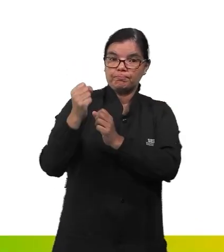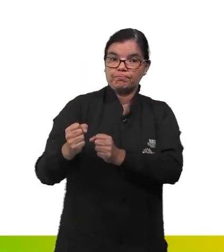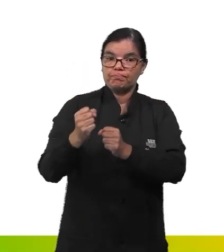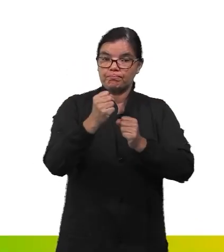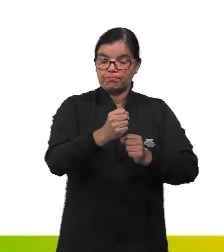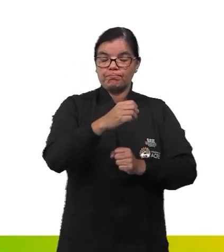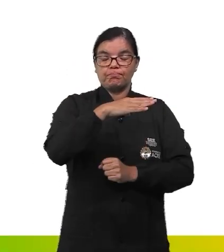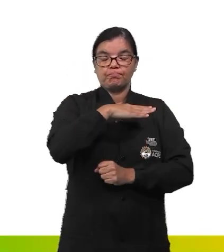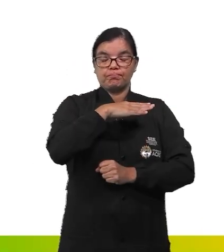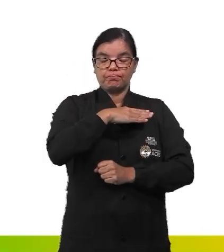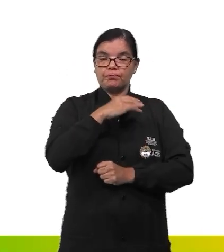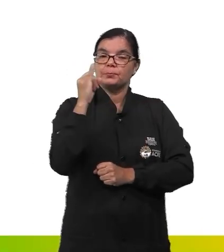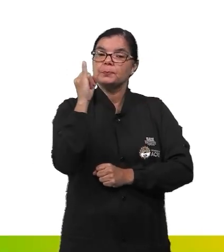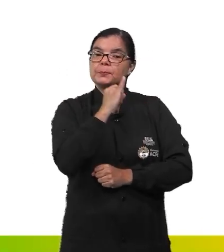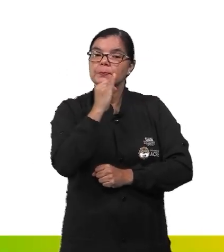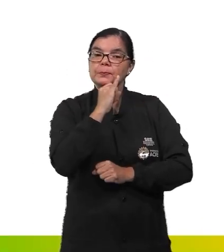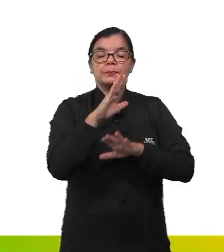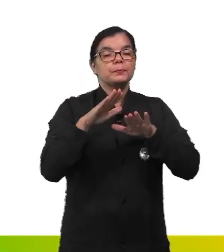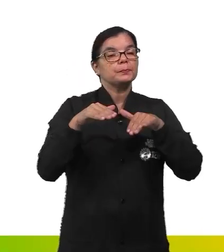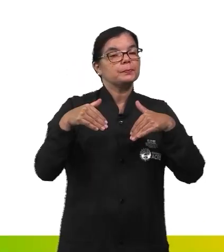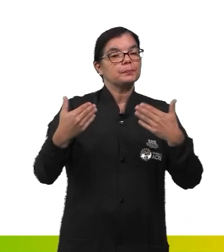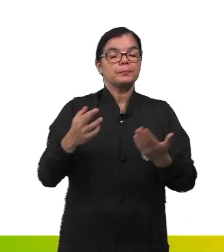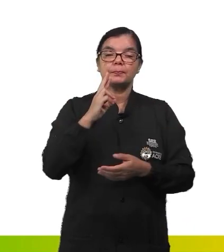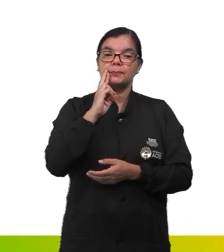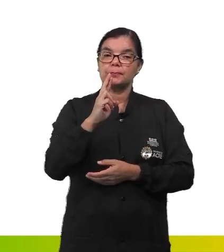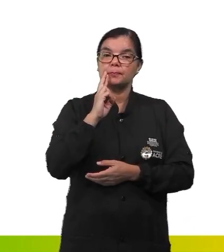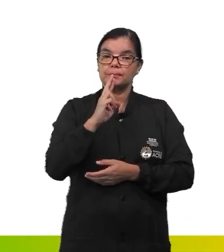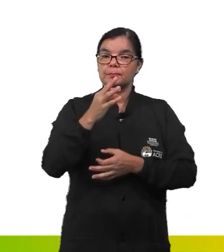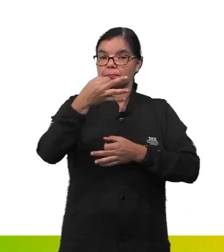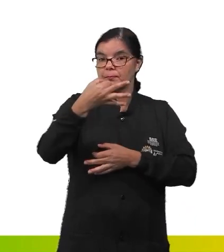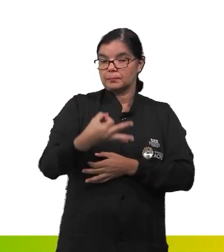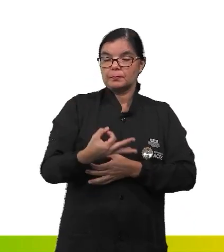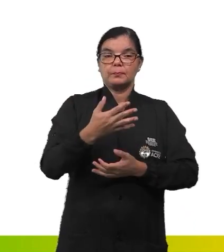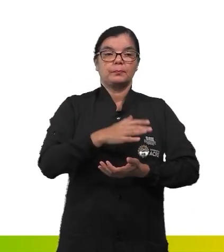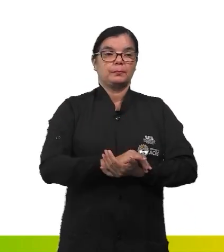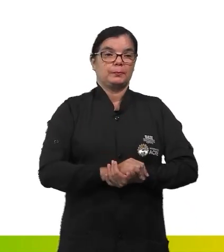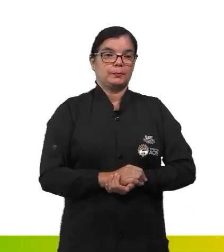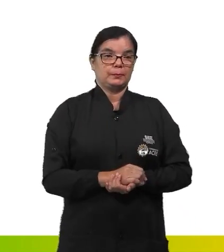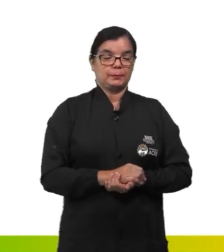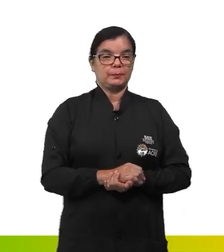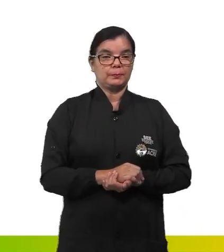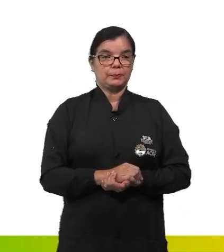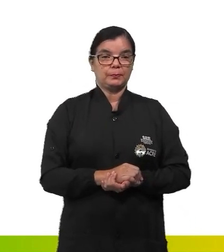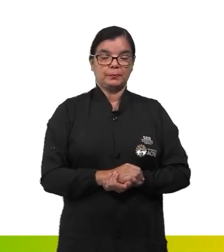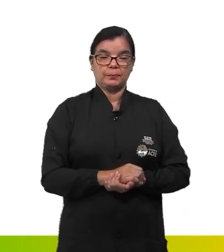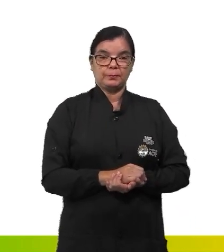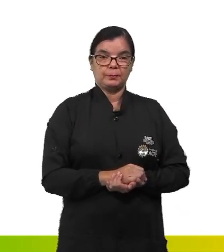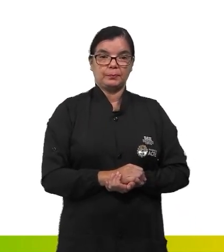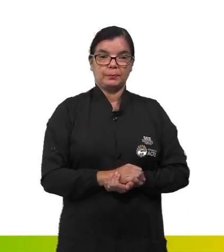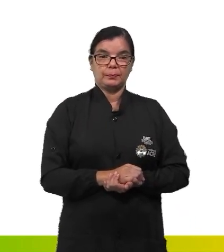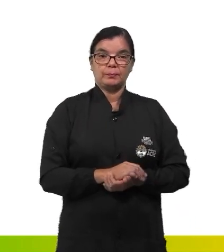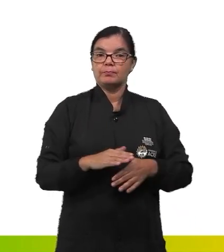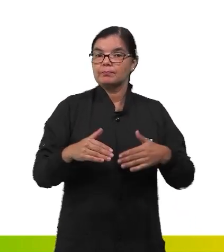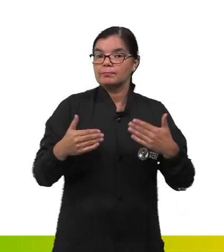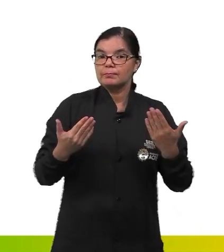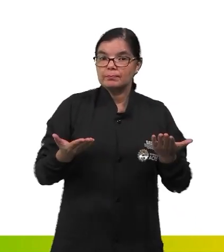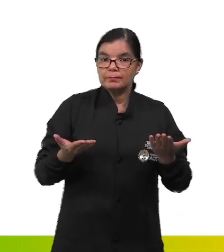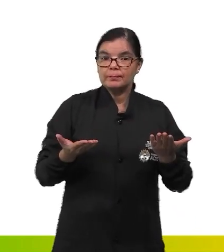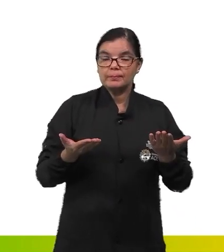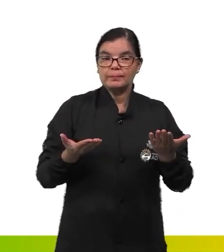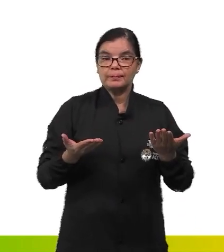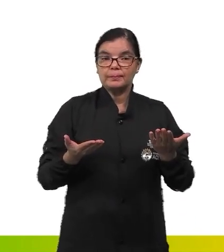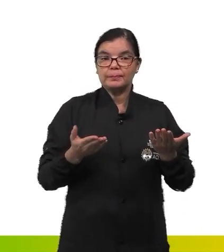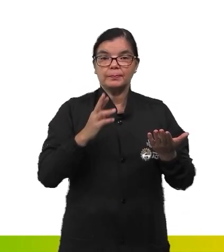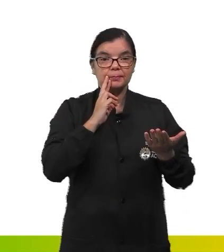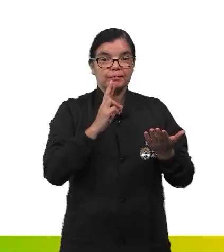das cidades-estados da Itália? Qual foi uma das principais consequências das navegações portuguesas, gente?